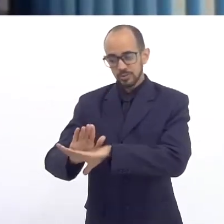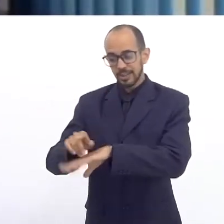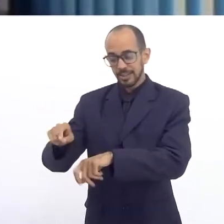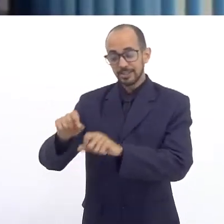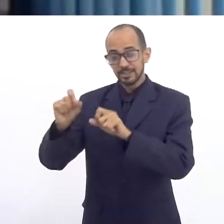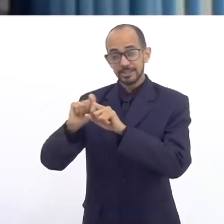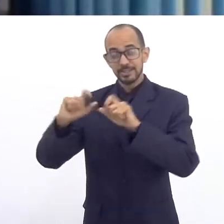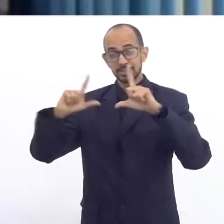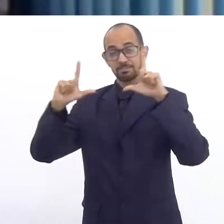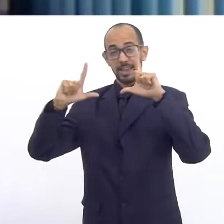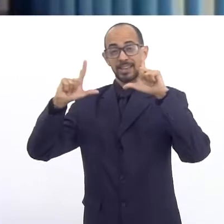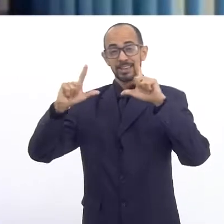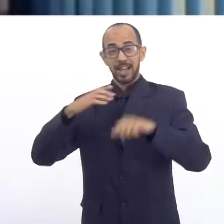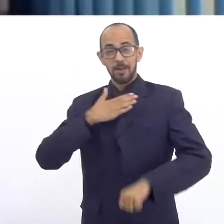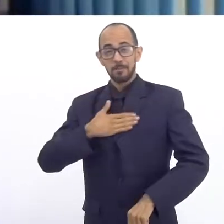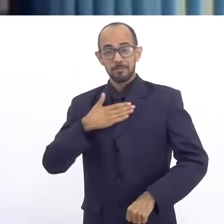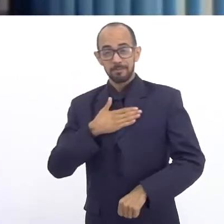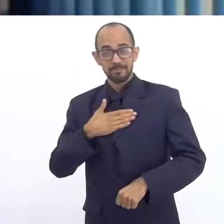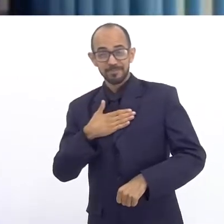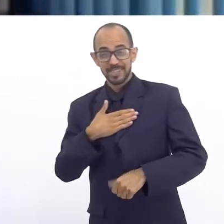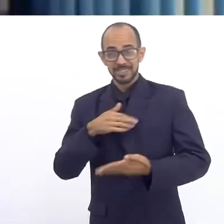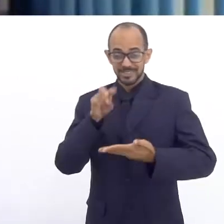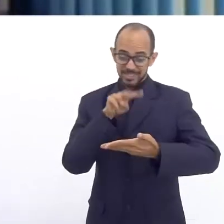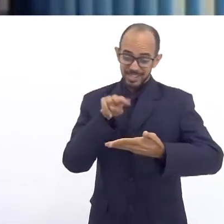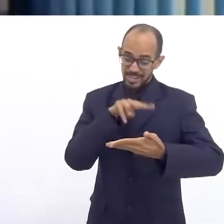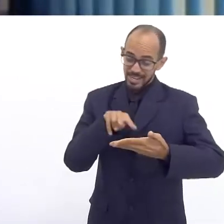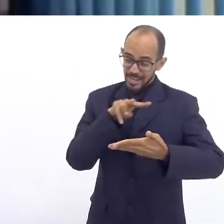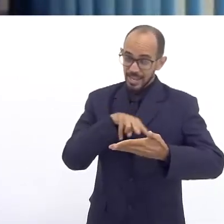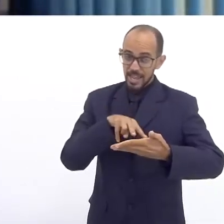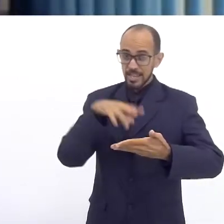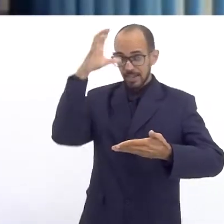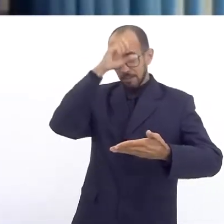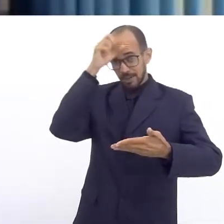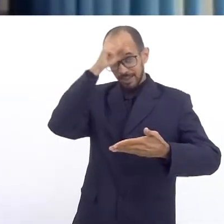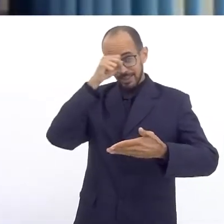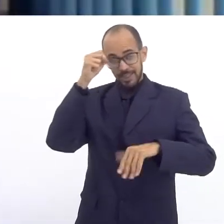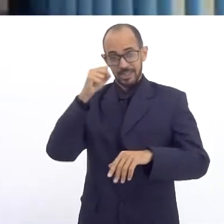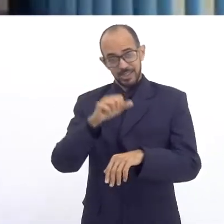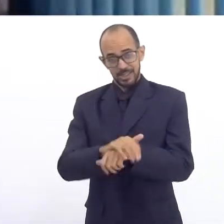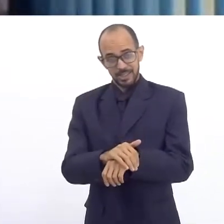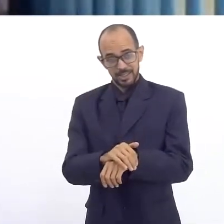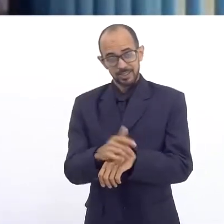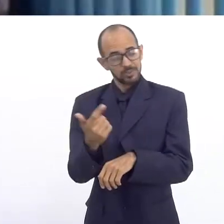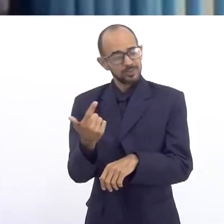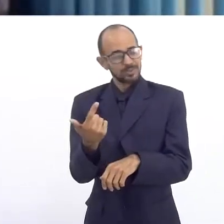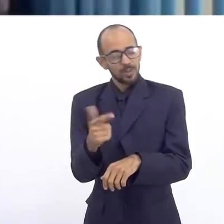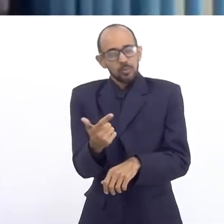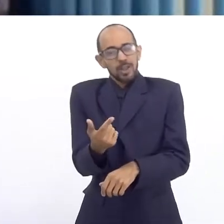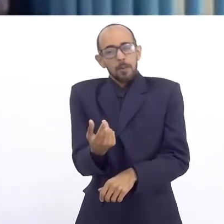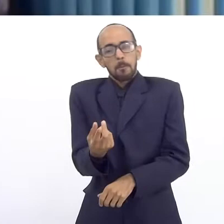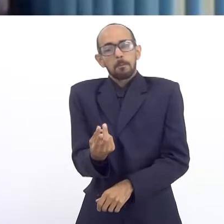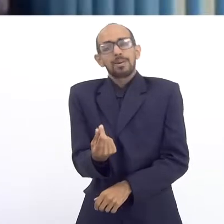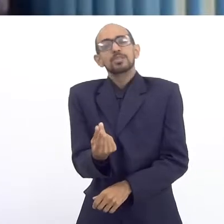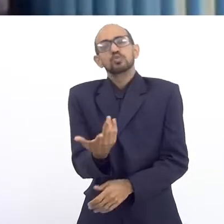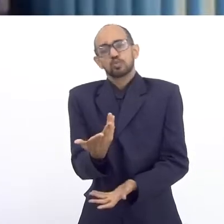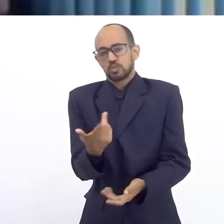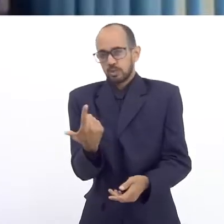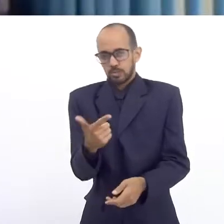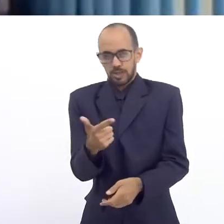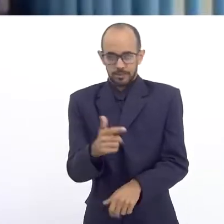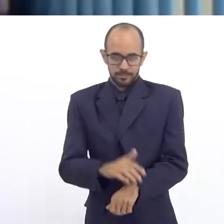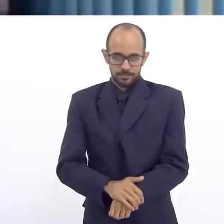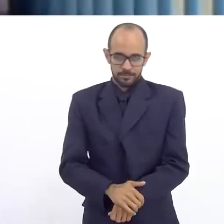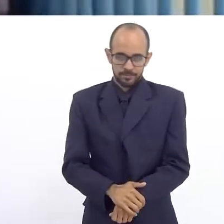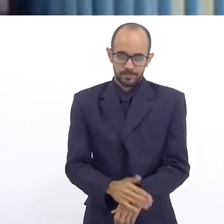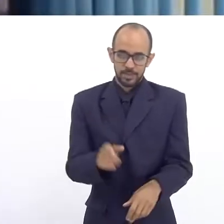a despertar neles o prazer de ler, o prazer de aprender. Então, isso não tem preço. Eu acho que